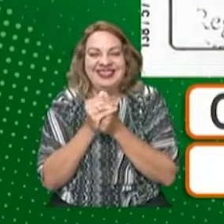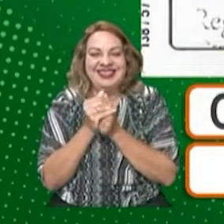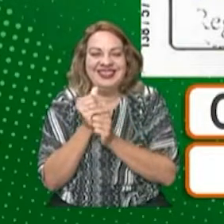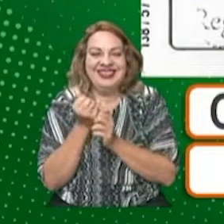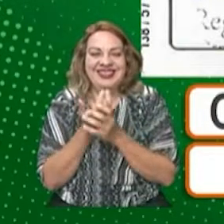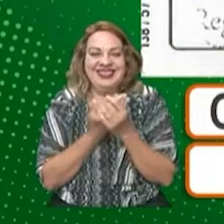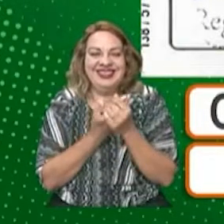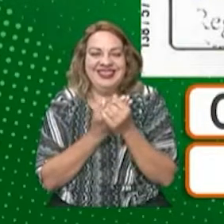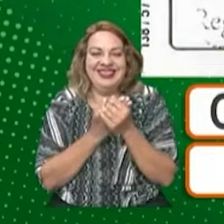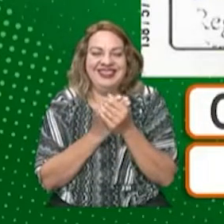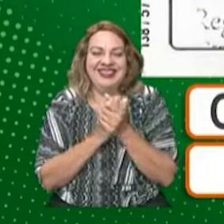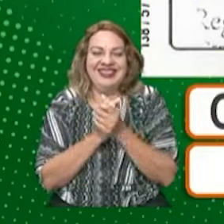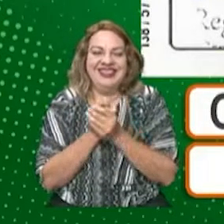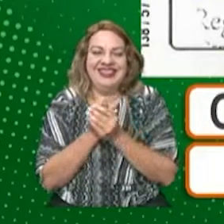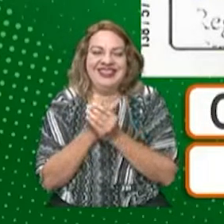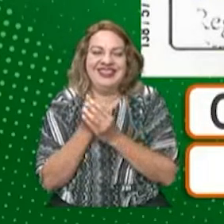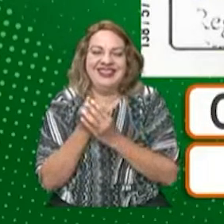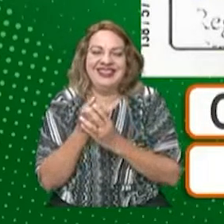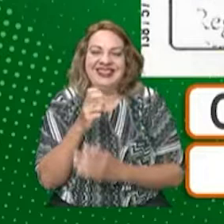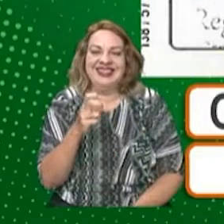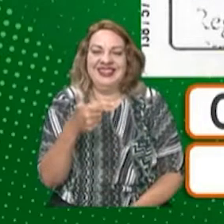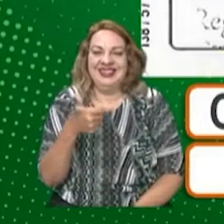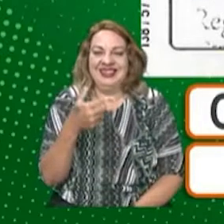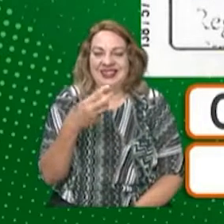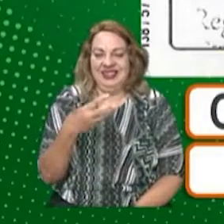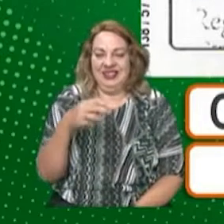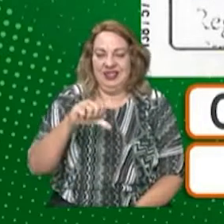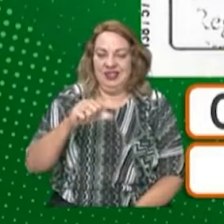Essa pessoa tem o título